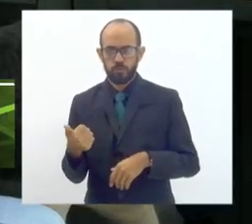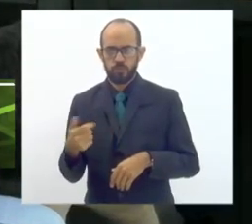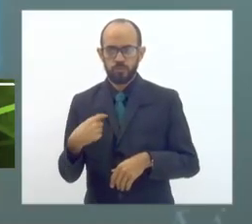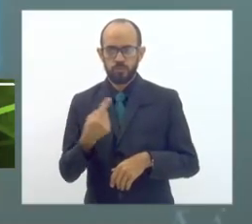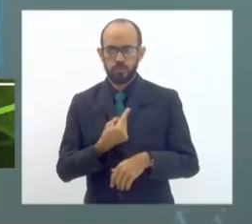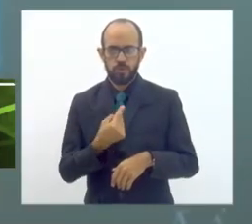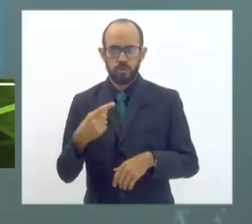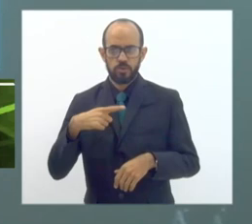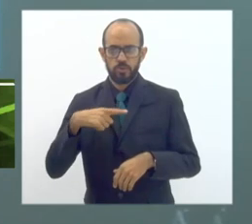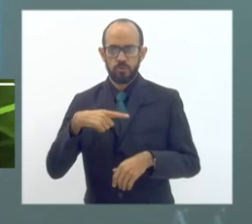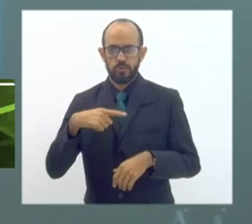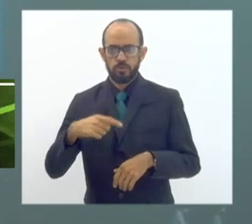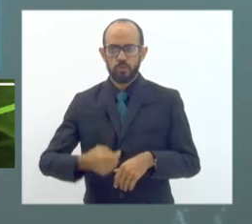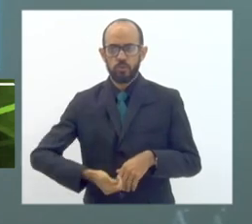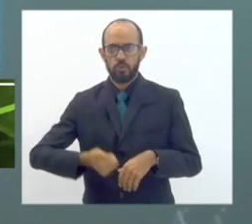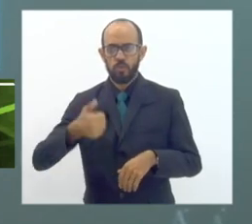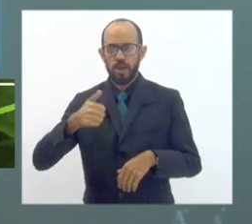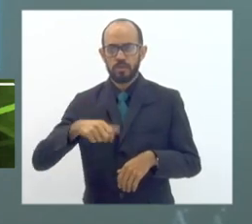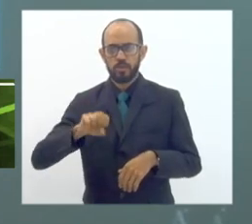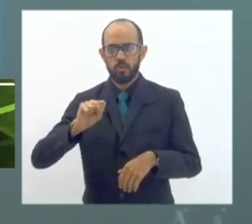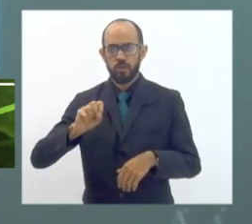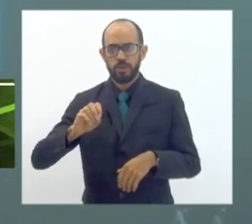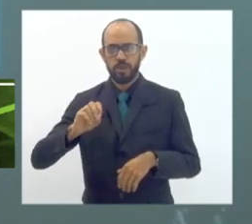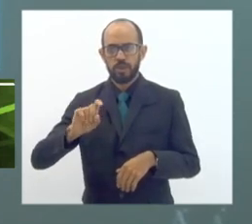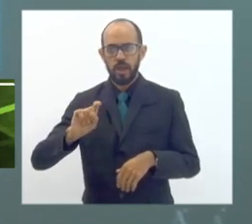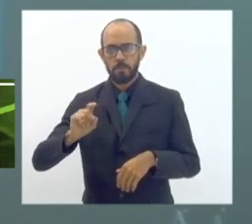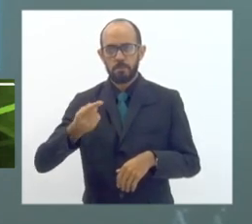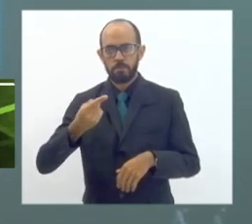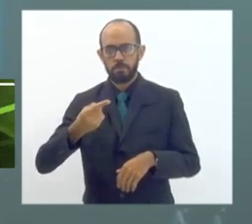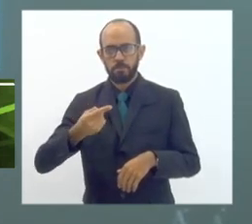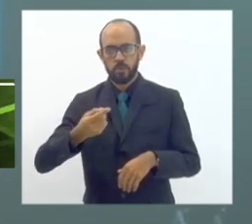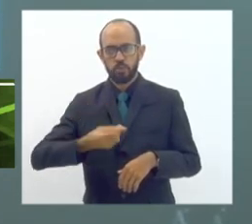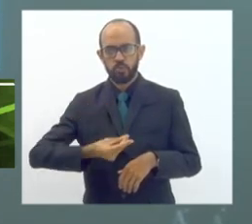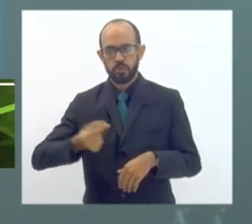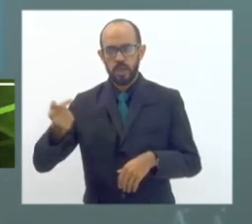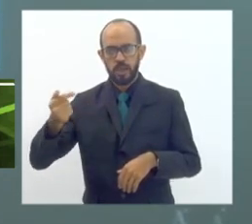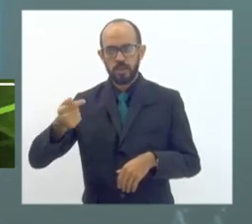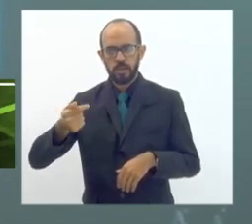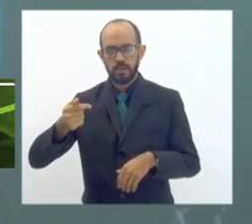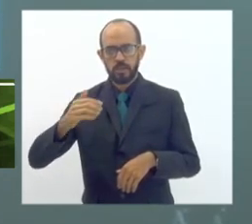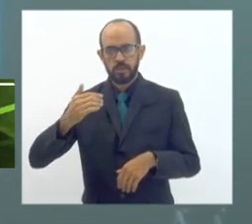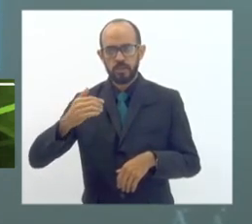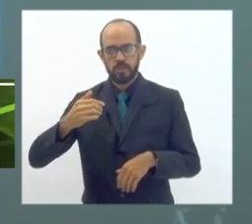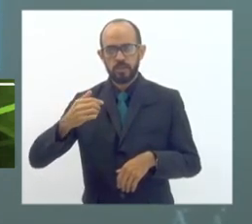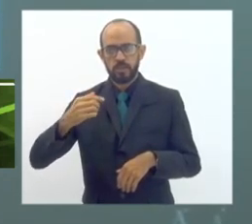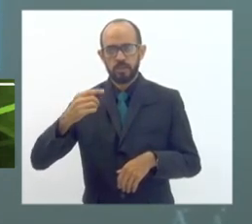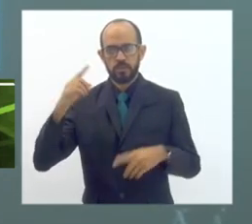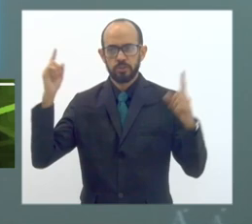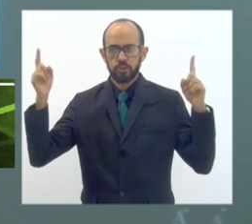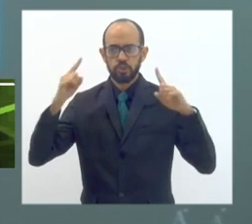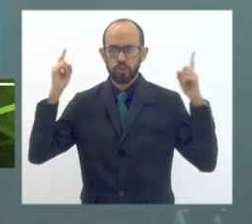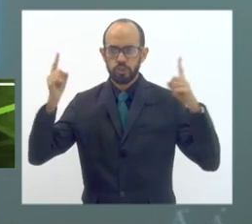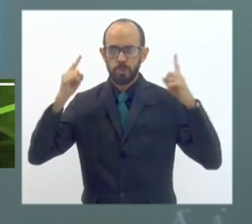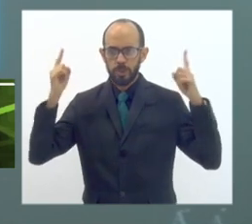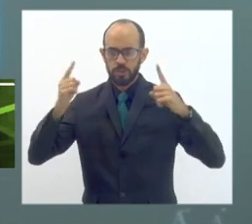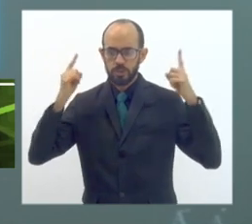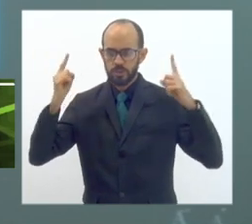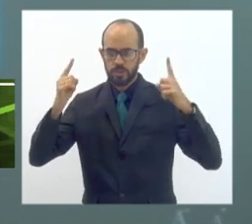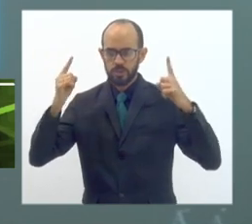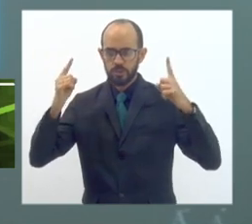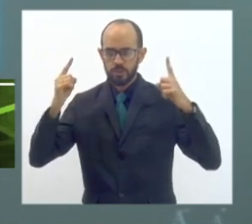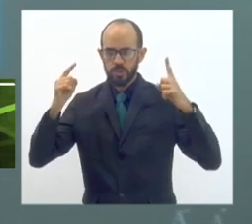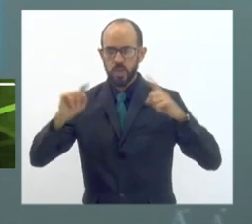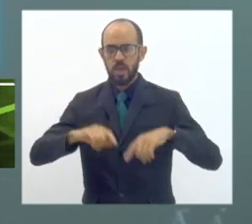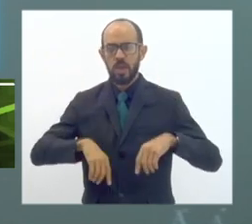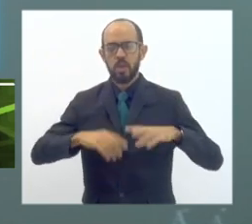tivemos quase 80 mil saídas, envios de viatura. De todas essas regulações,